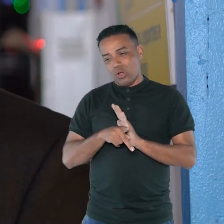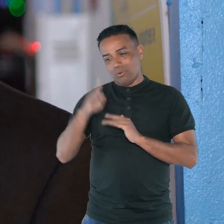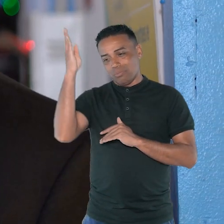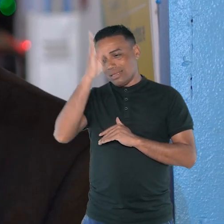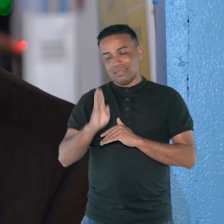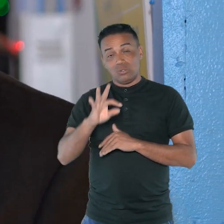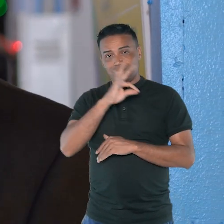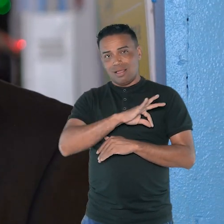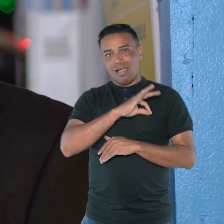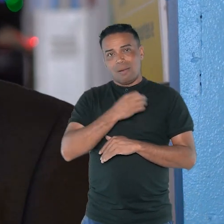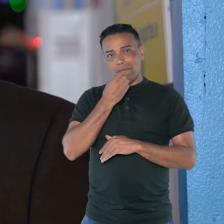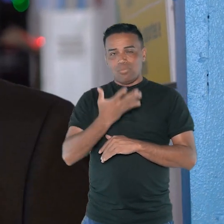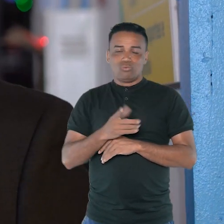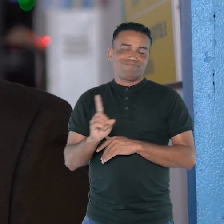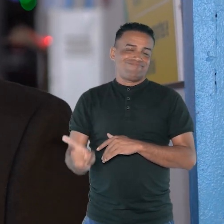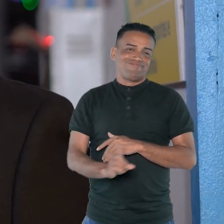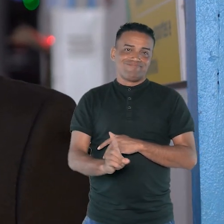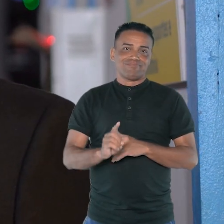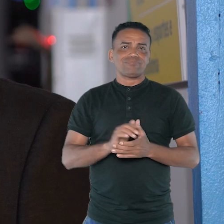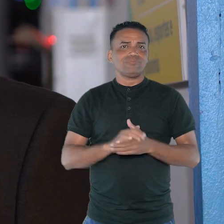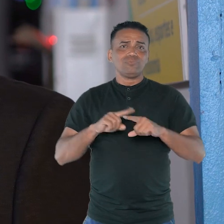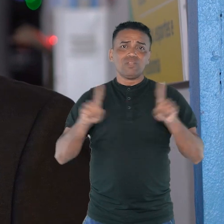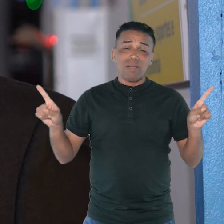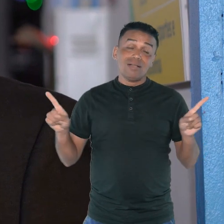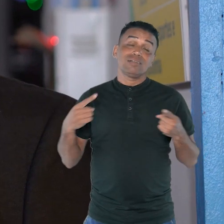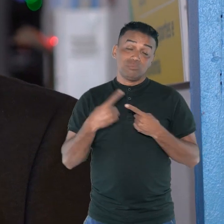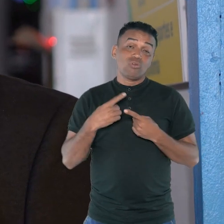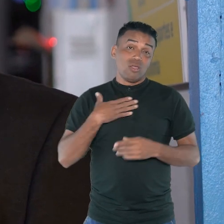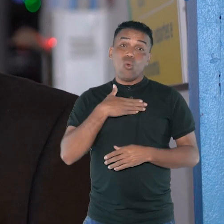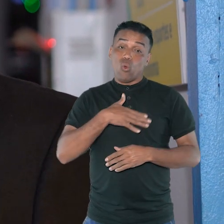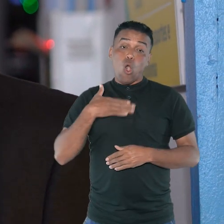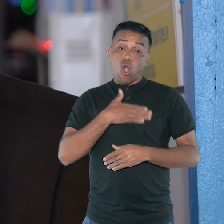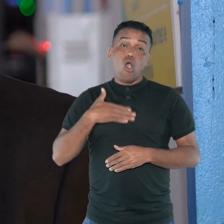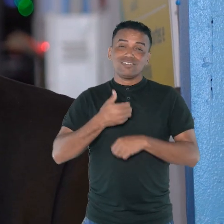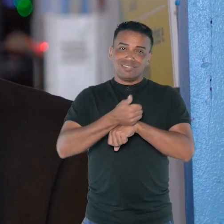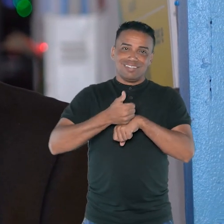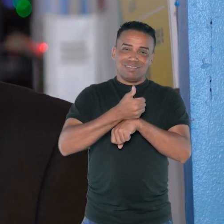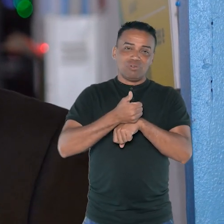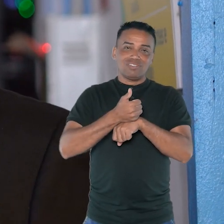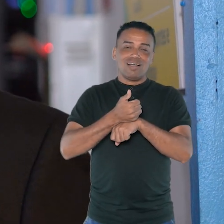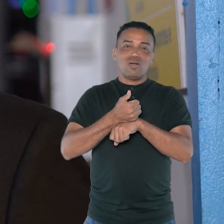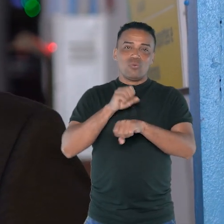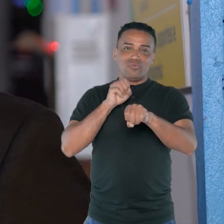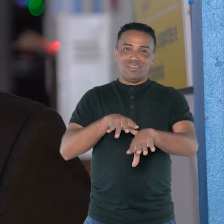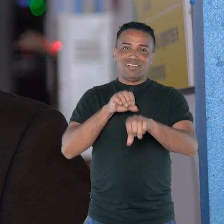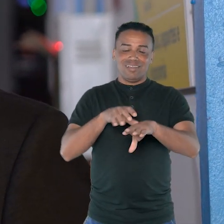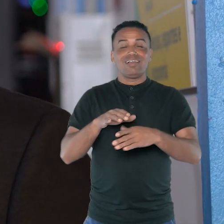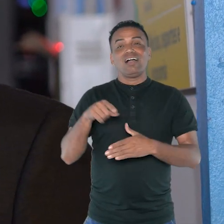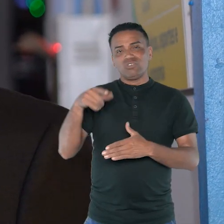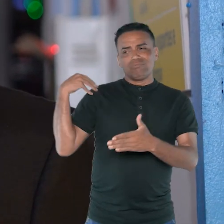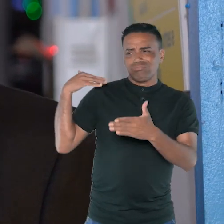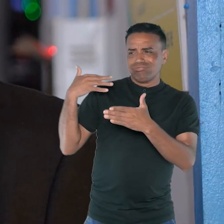Brasil, o salário. Mas, sobretudo, por aquilo que a gente gosta de fazer. E sua caminhada, ela é louvável, e os